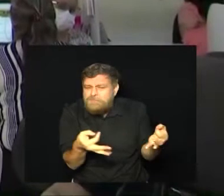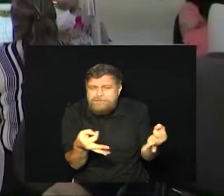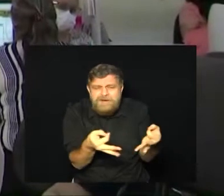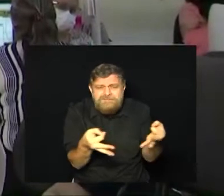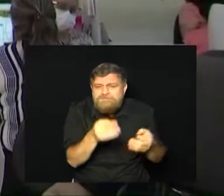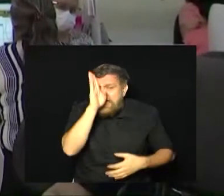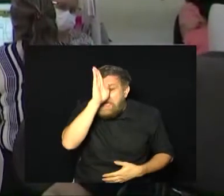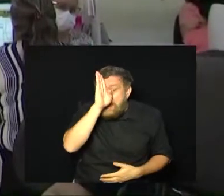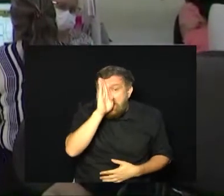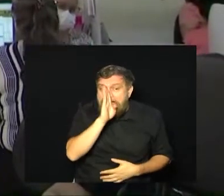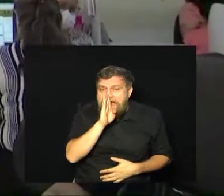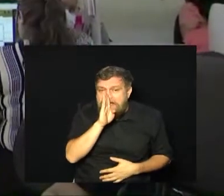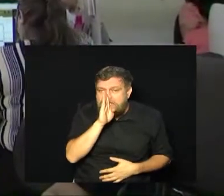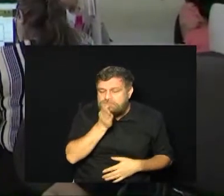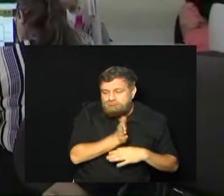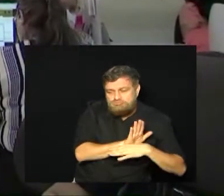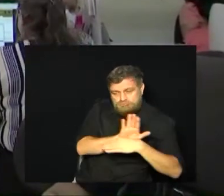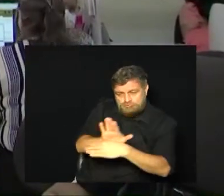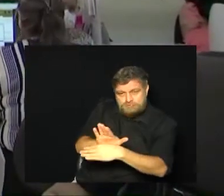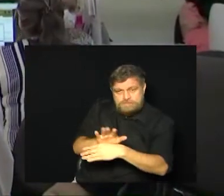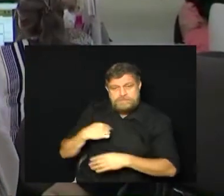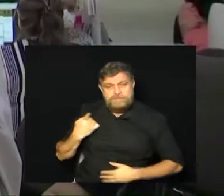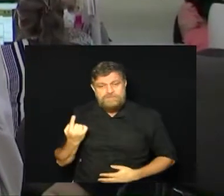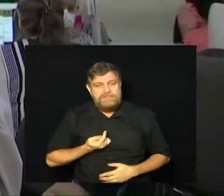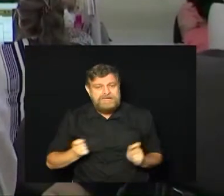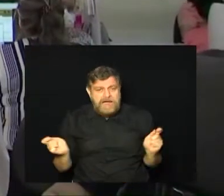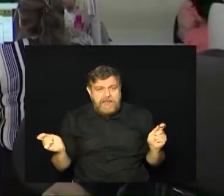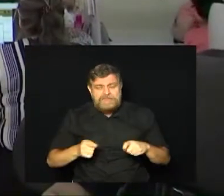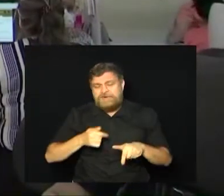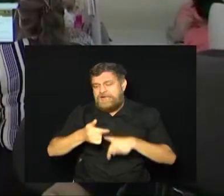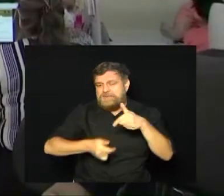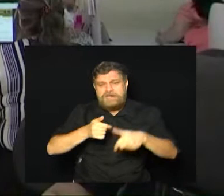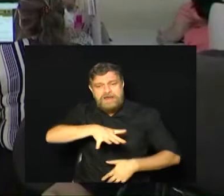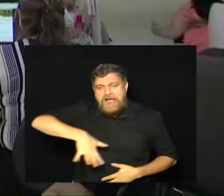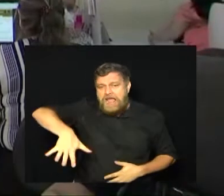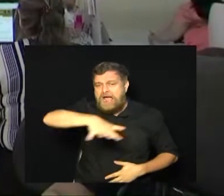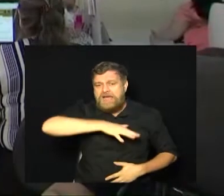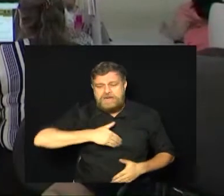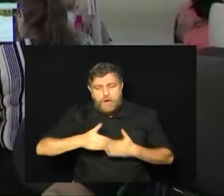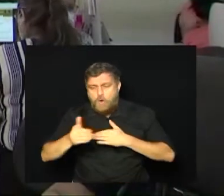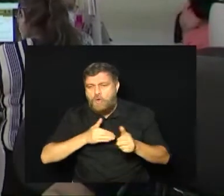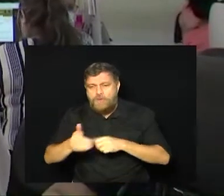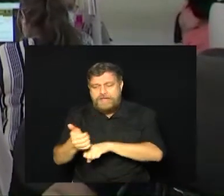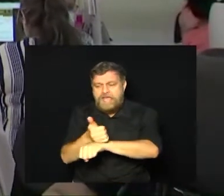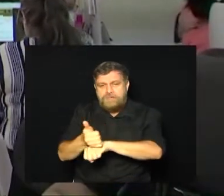oferecido gratuitamente, e nós podemos operar em qualquer tipo de vaga. Agora, para